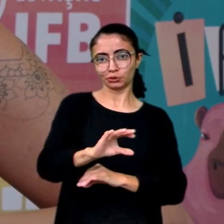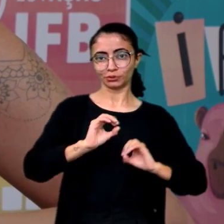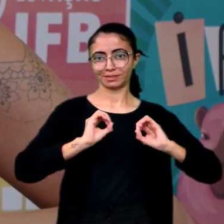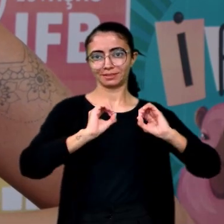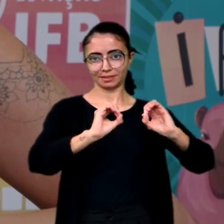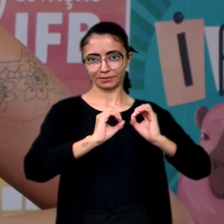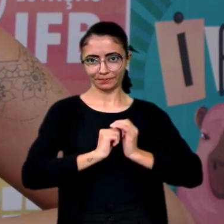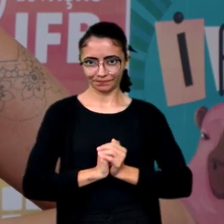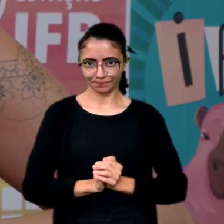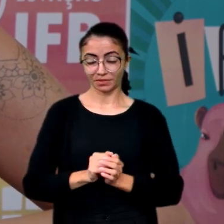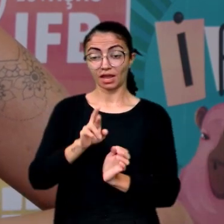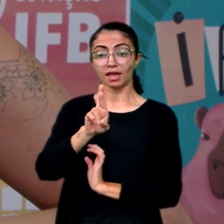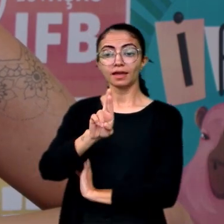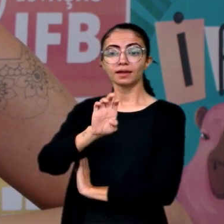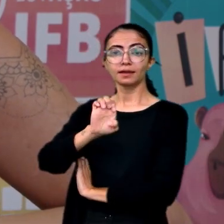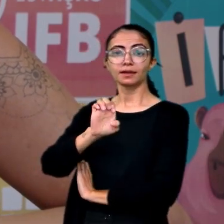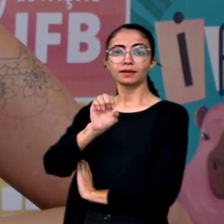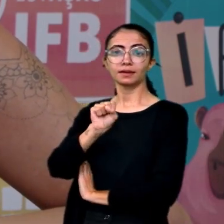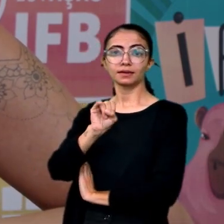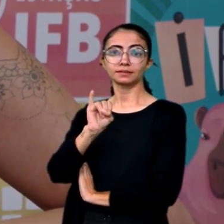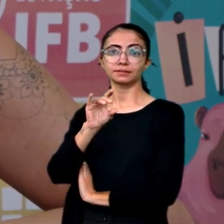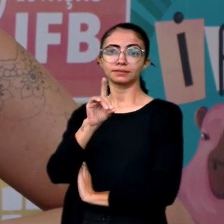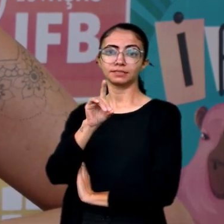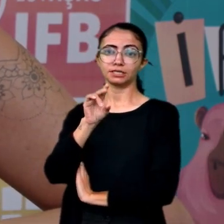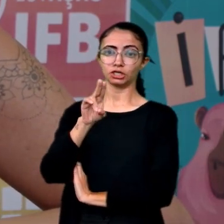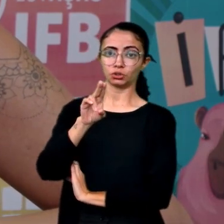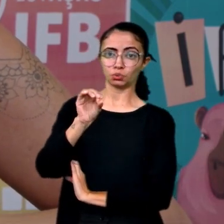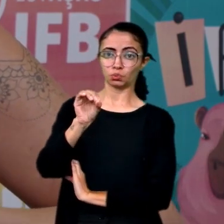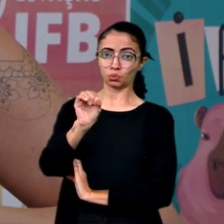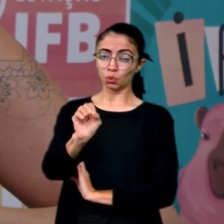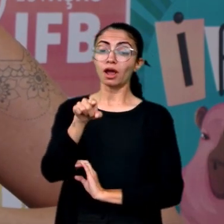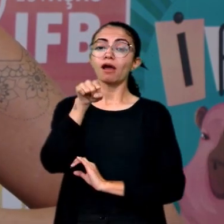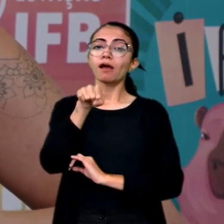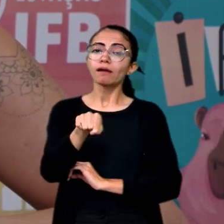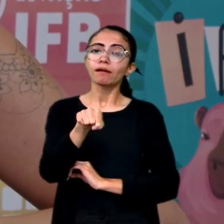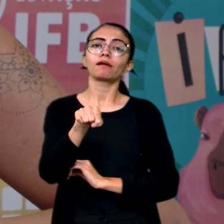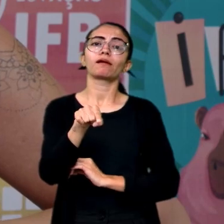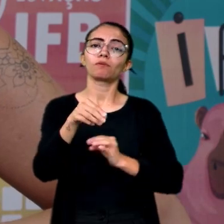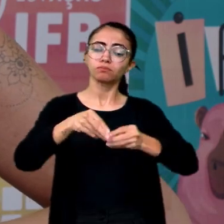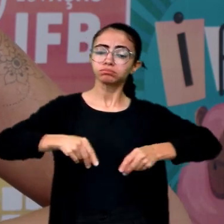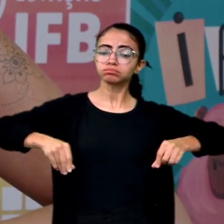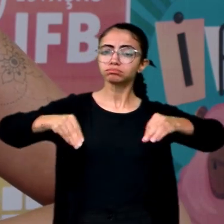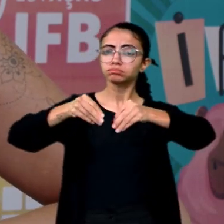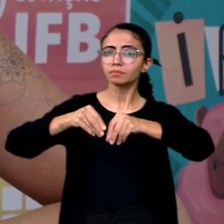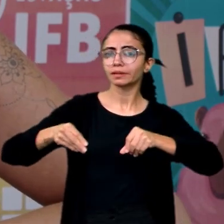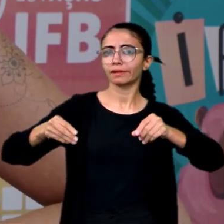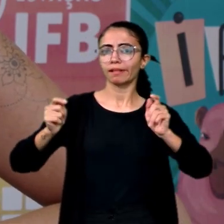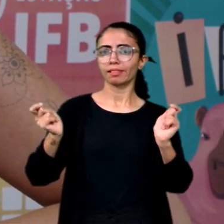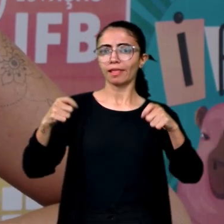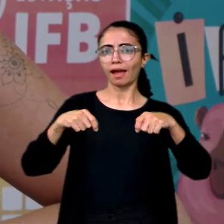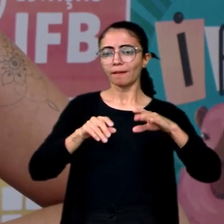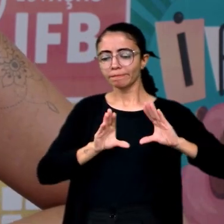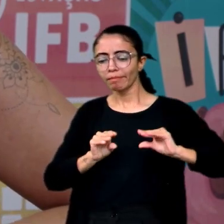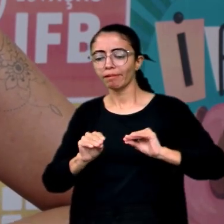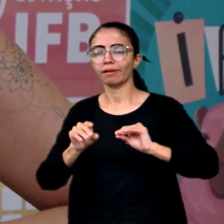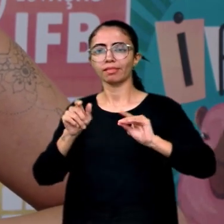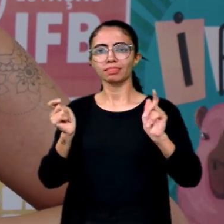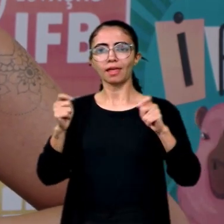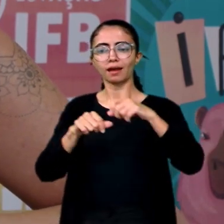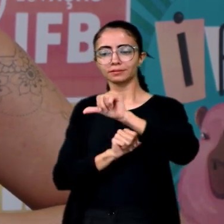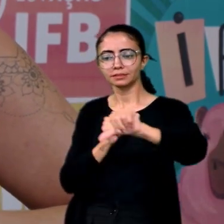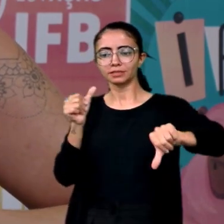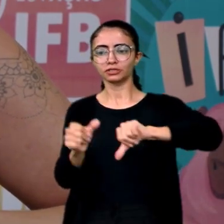uma terminologia de uma matéria-prima que a gente pode transformar em outra coisa. Então, por exemplo, quando